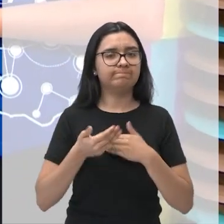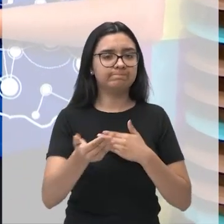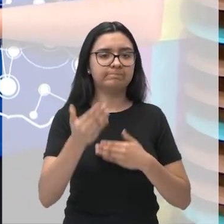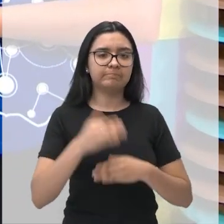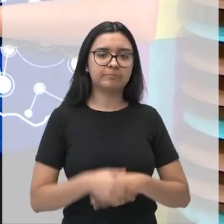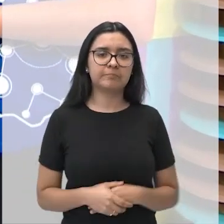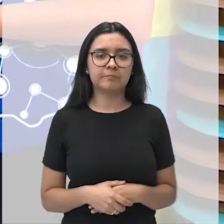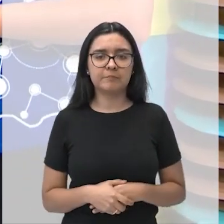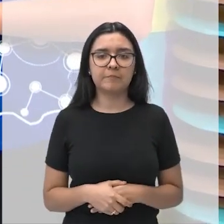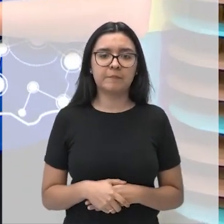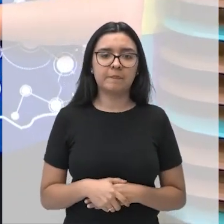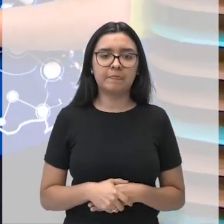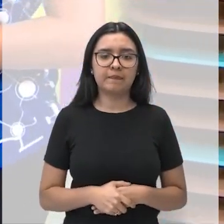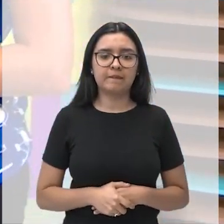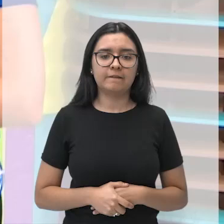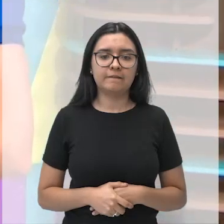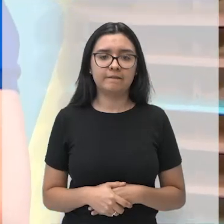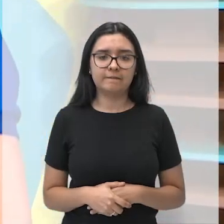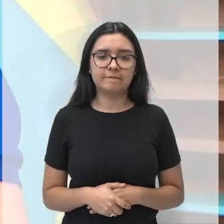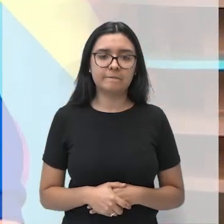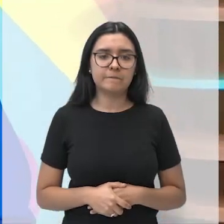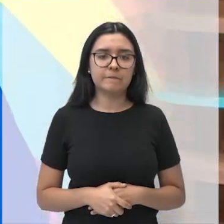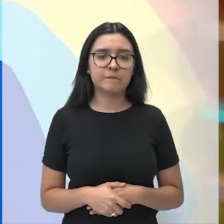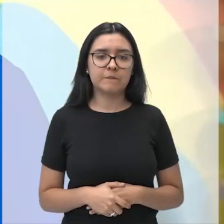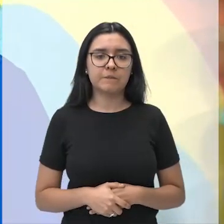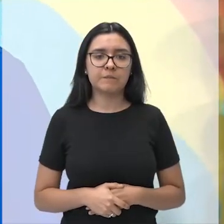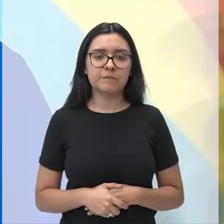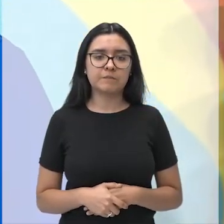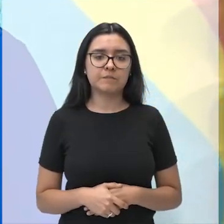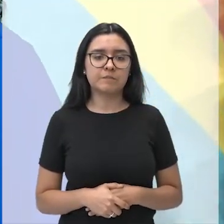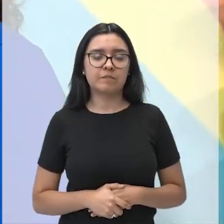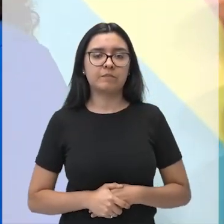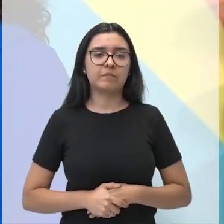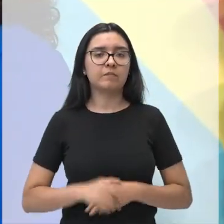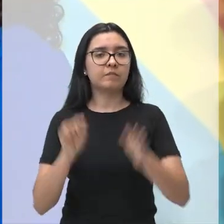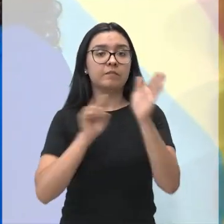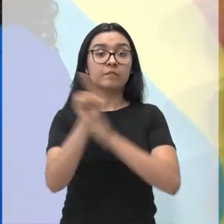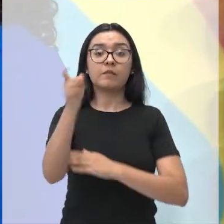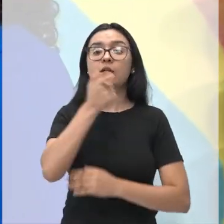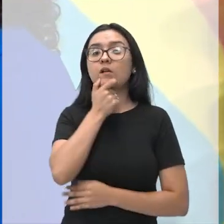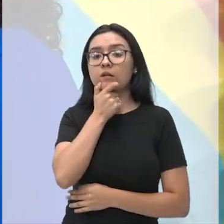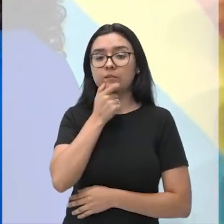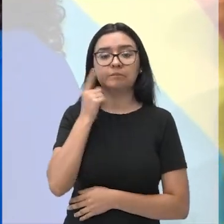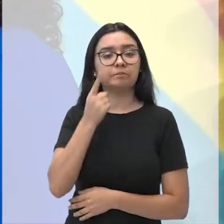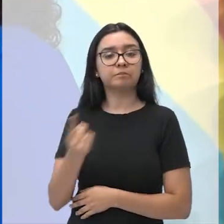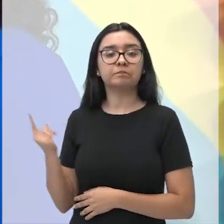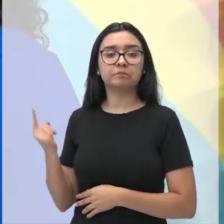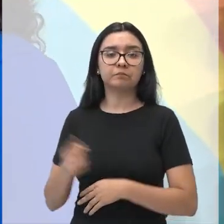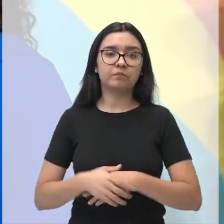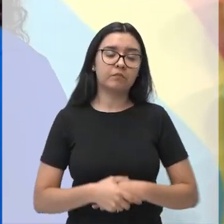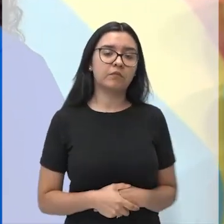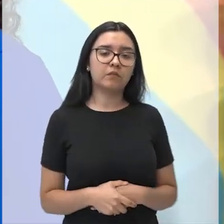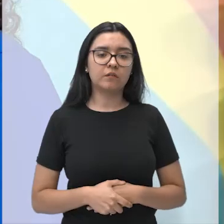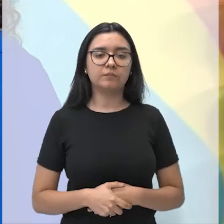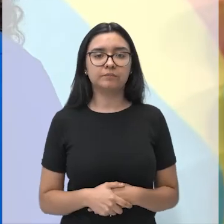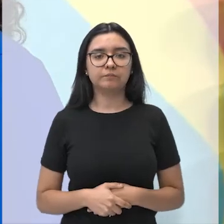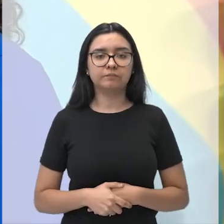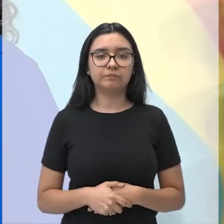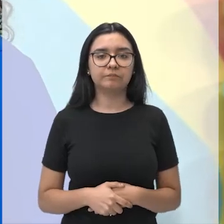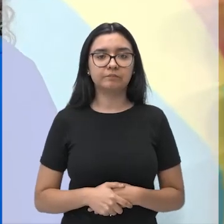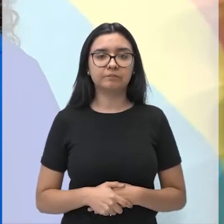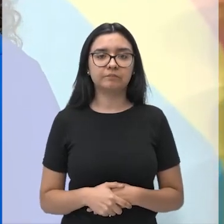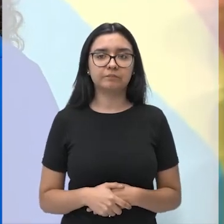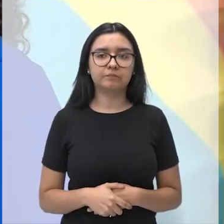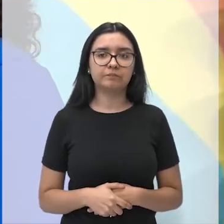attention. What do you do? I'm a teacher. Where do you work? I work at Centro